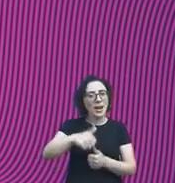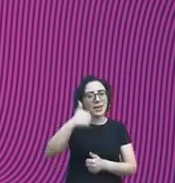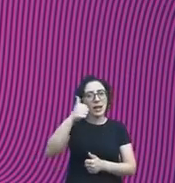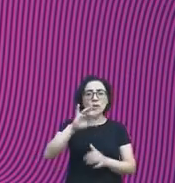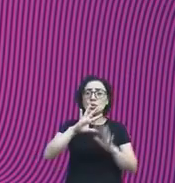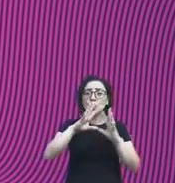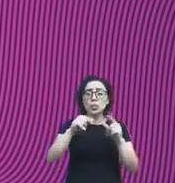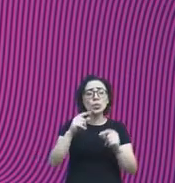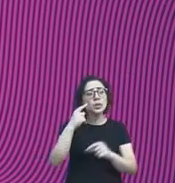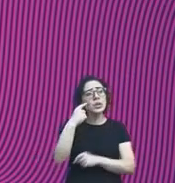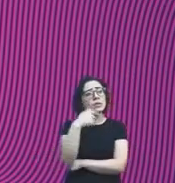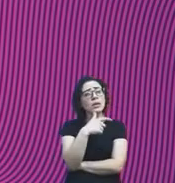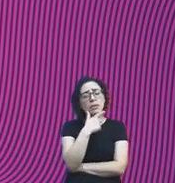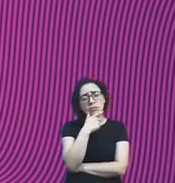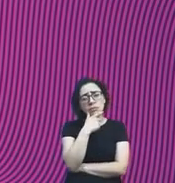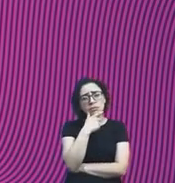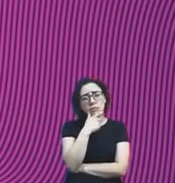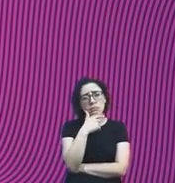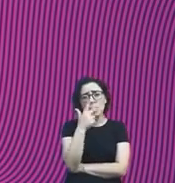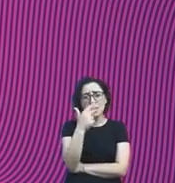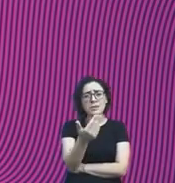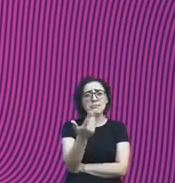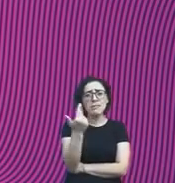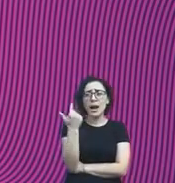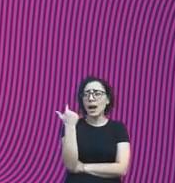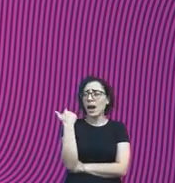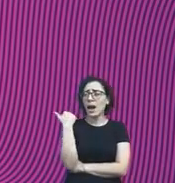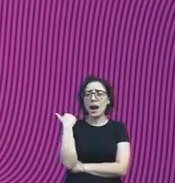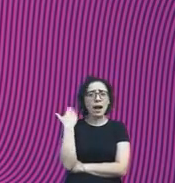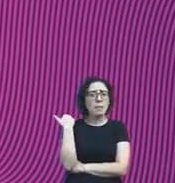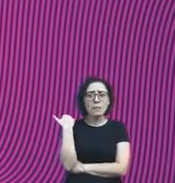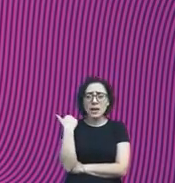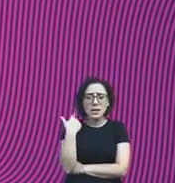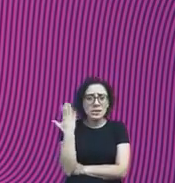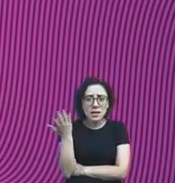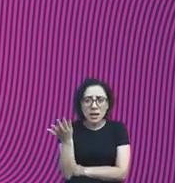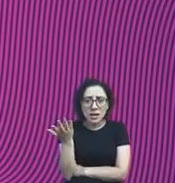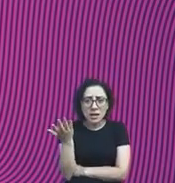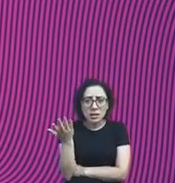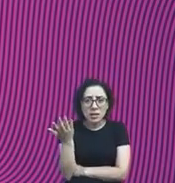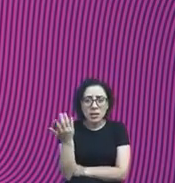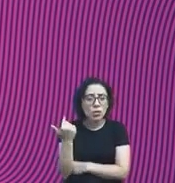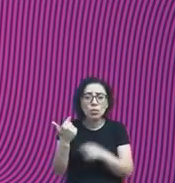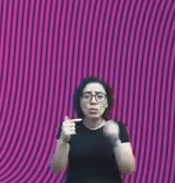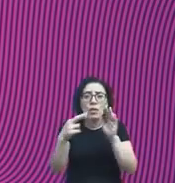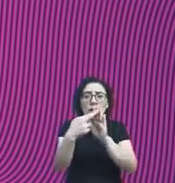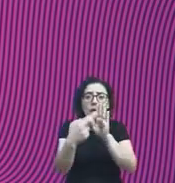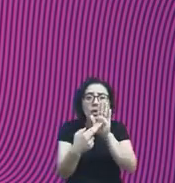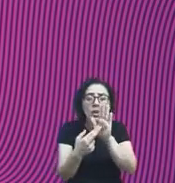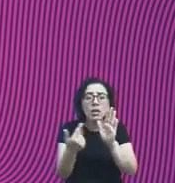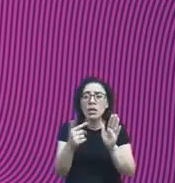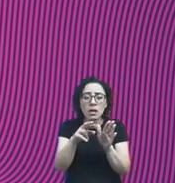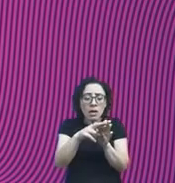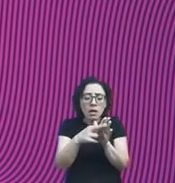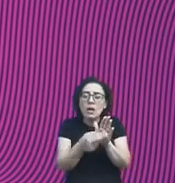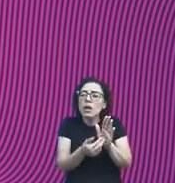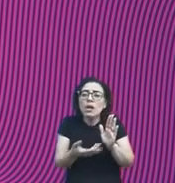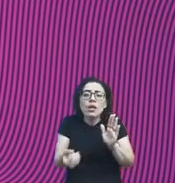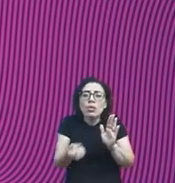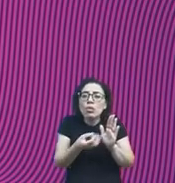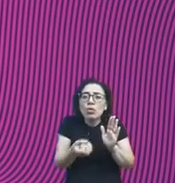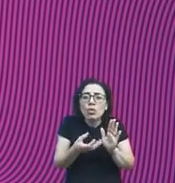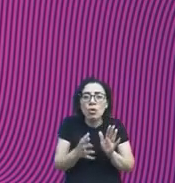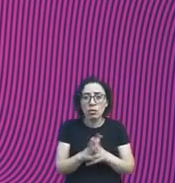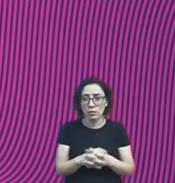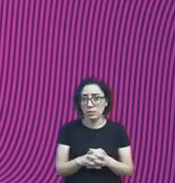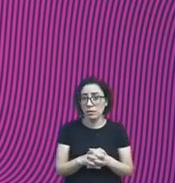regulação que reconheça e estimule qualidade. Não há remuneração para a qualidade. E ainda